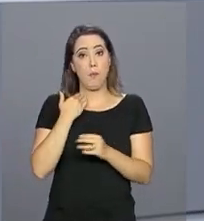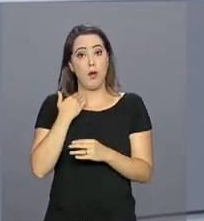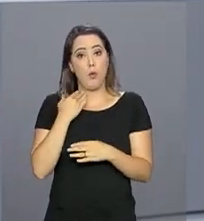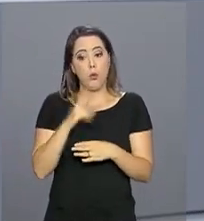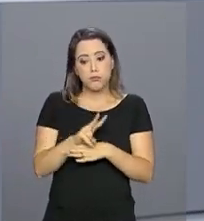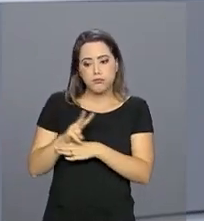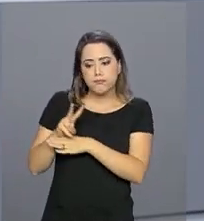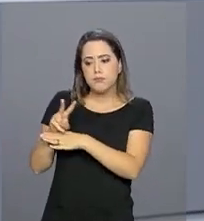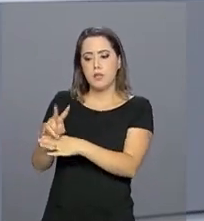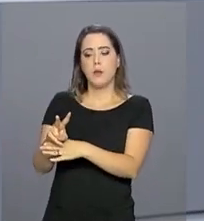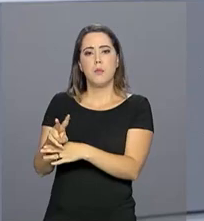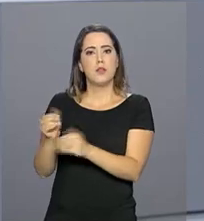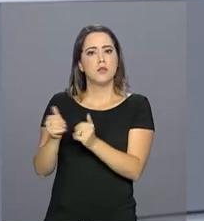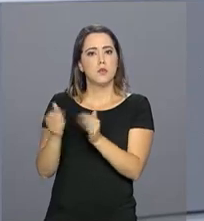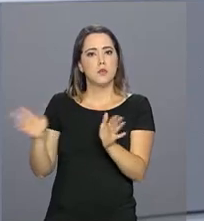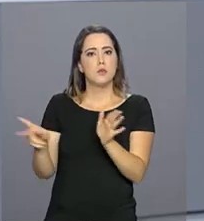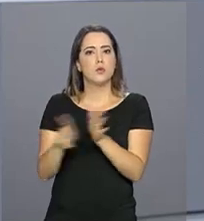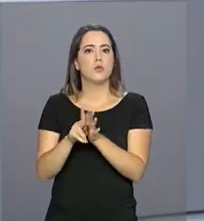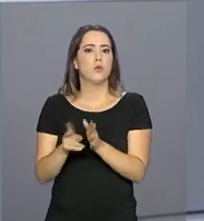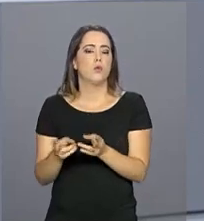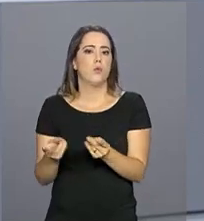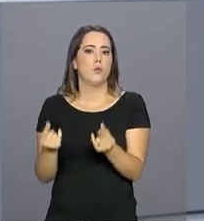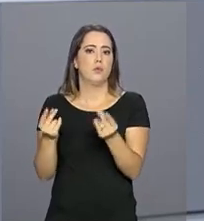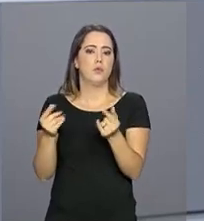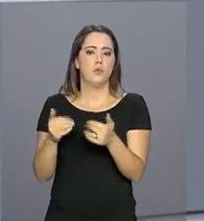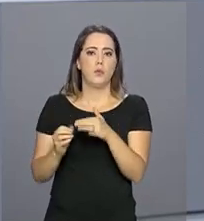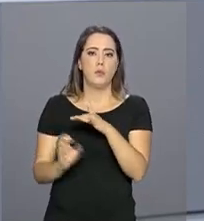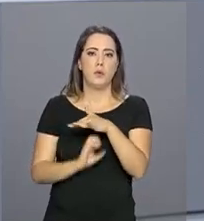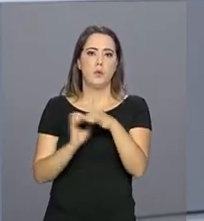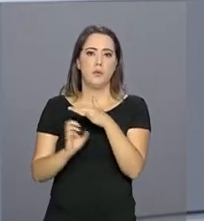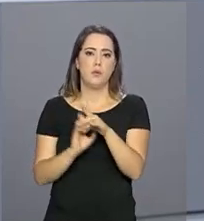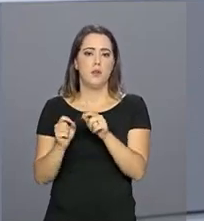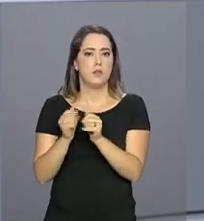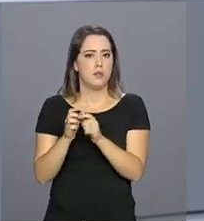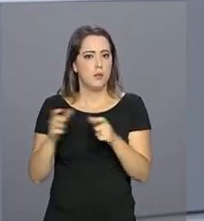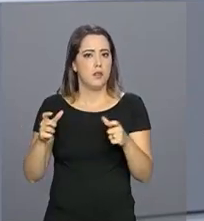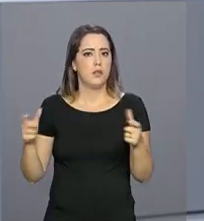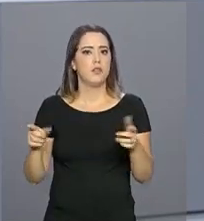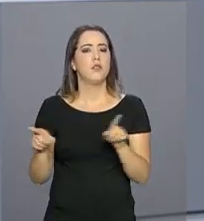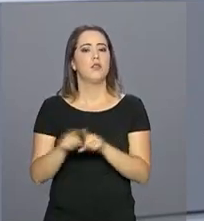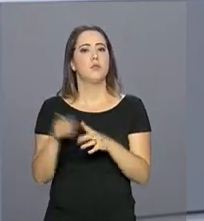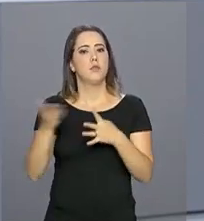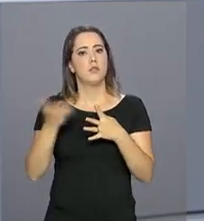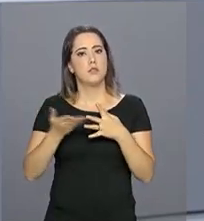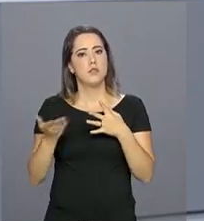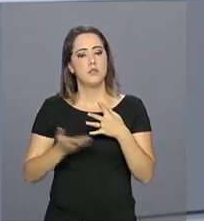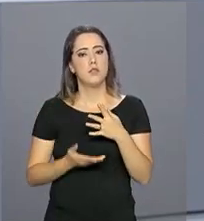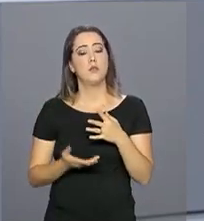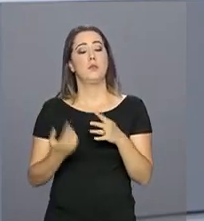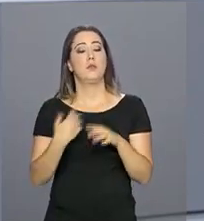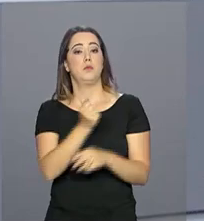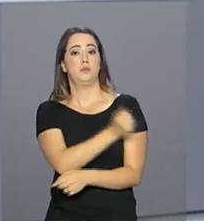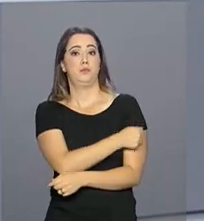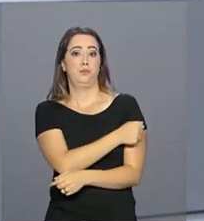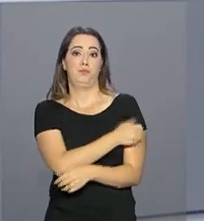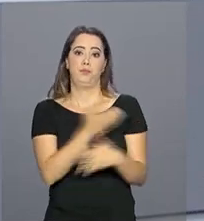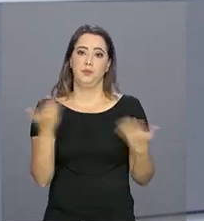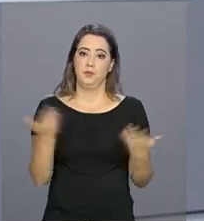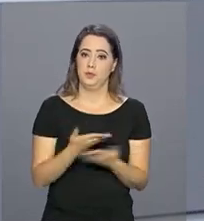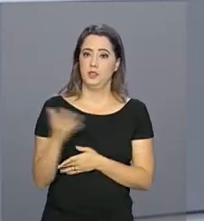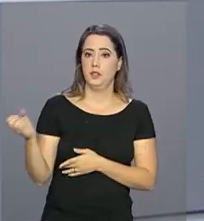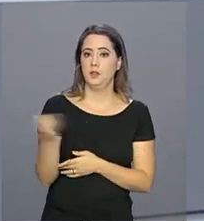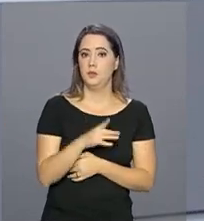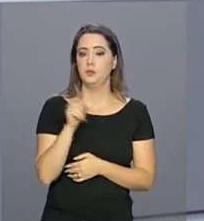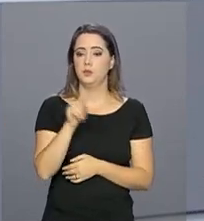para a abertura do próprio negócio para a expansão das atividades ou até mesmo para financiamento estudantil e agora uma